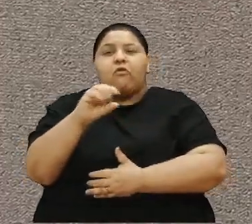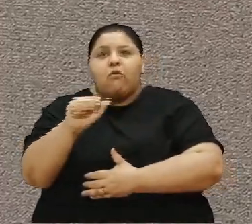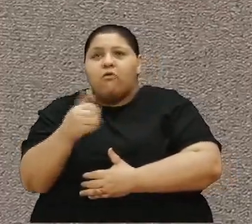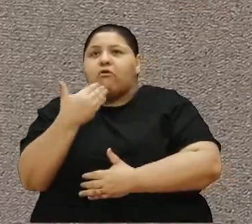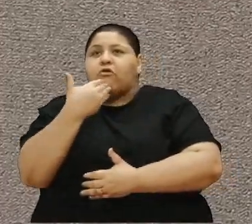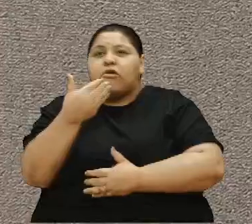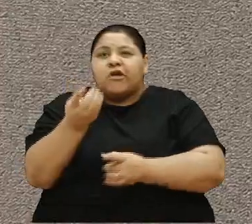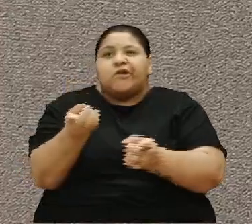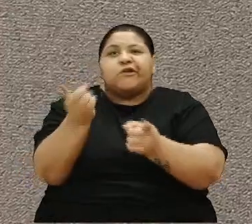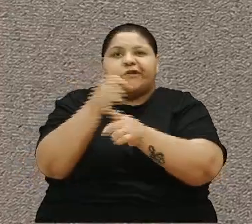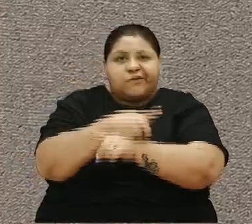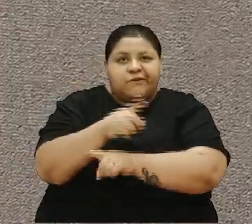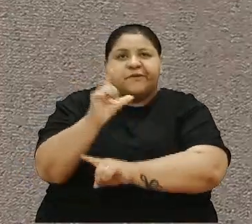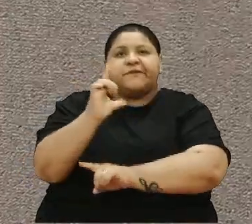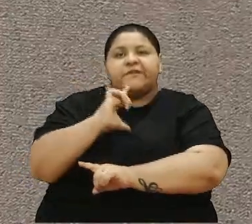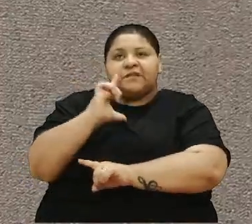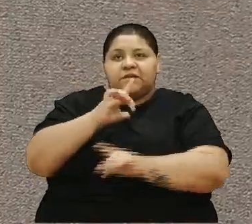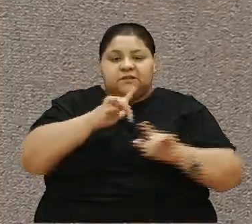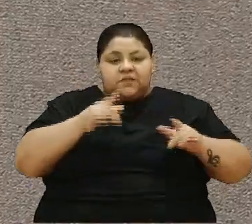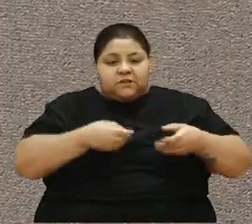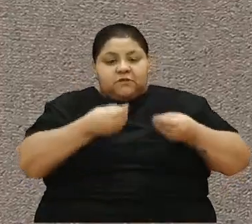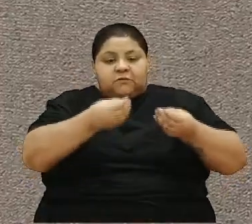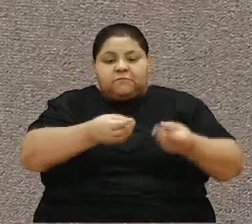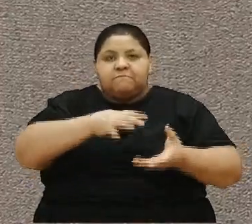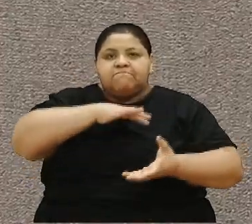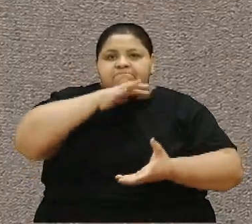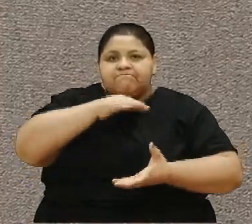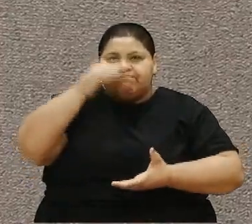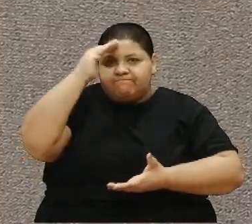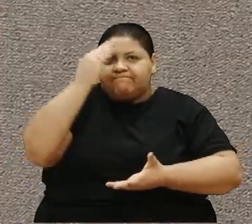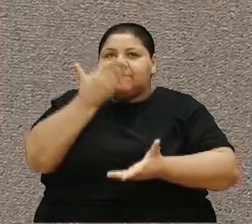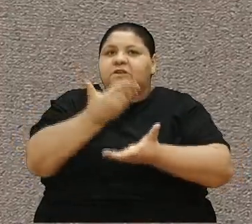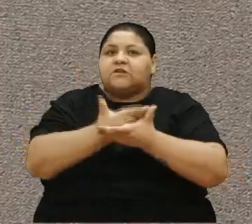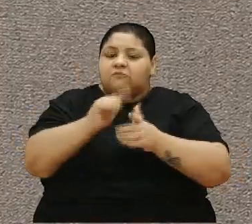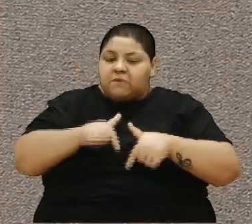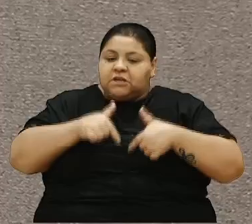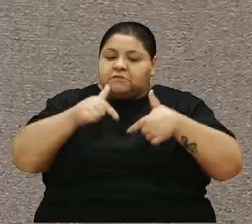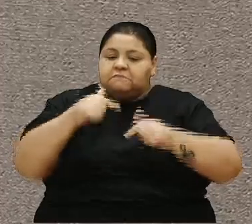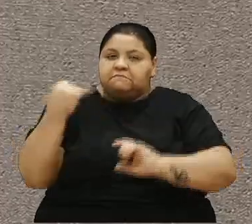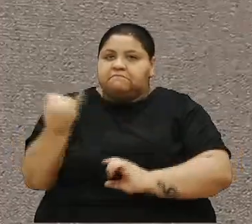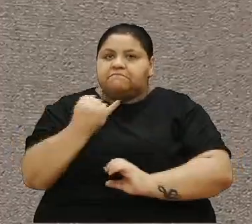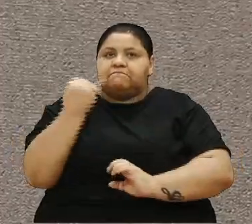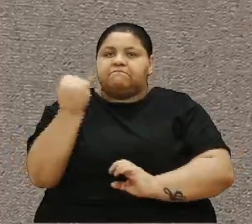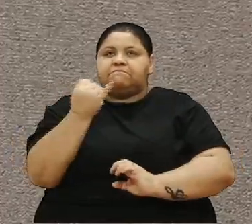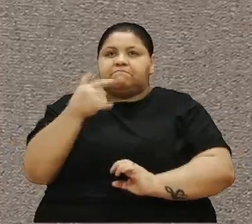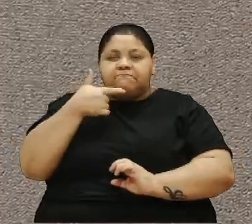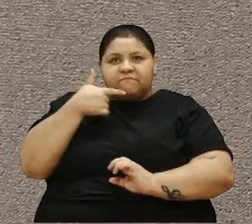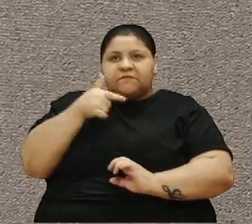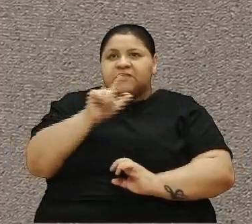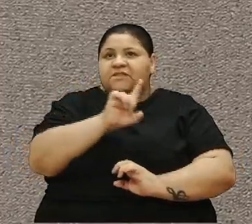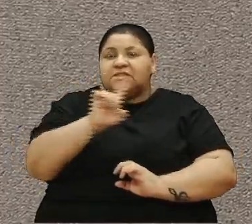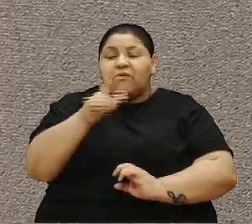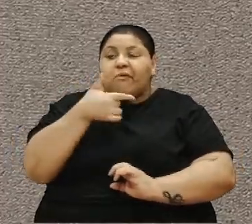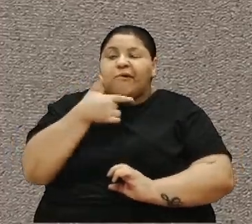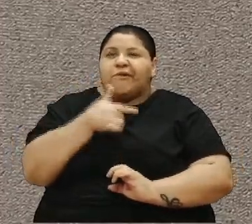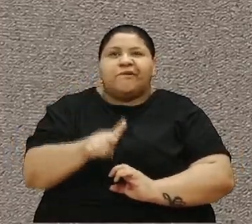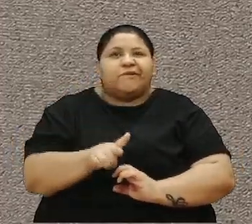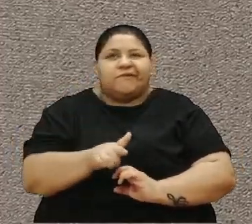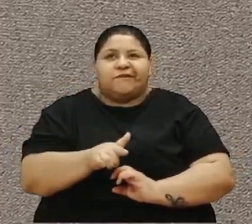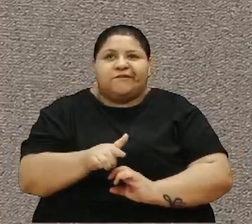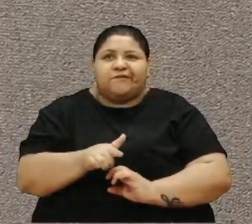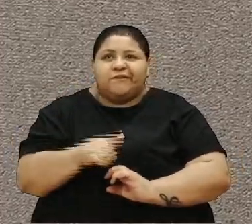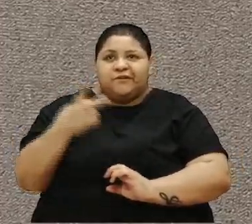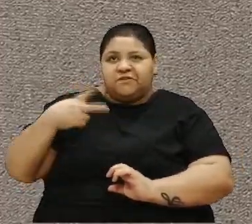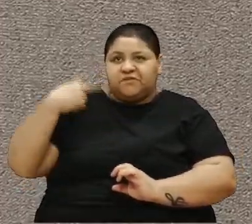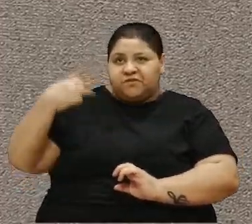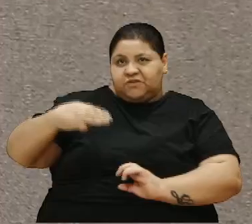reversão, pedindo que a gente tenha essa doação do terreno, e tenho certeza que foi um passo importante para essa conquista, que não é uma conquista da